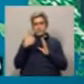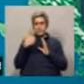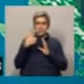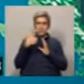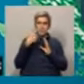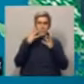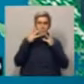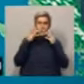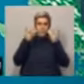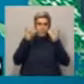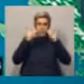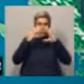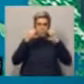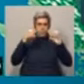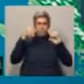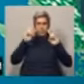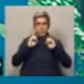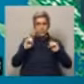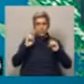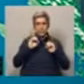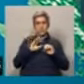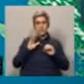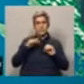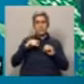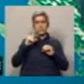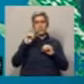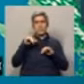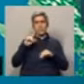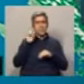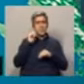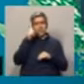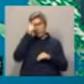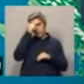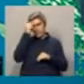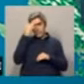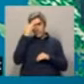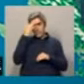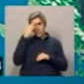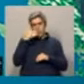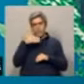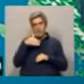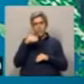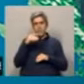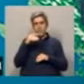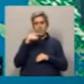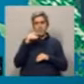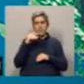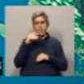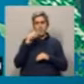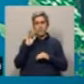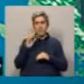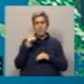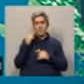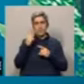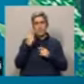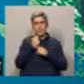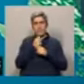muita nebulosidade, mas já sem precipitação, exceto para o final do dia de domingo, onde está previsto que chegue uma frente já com